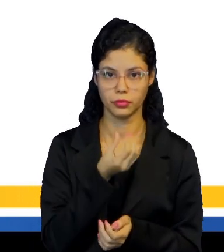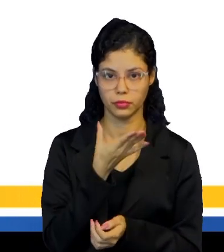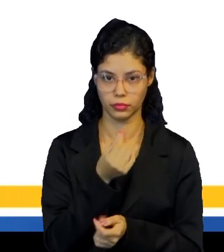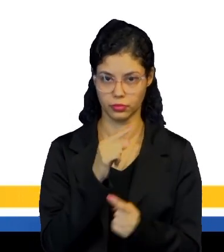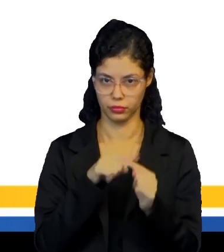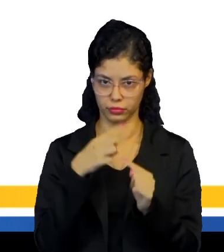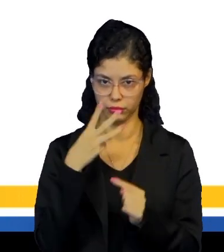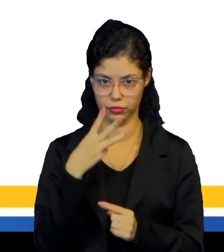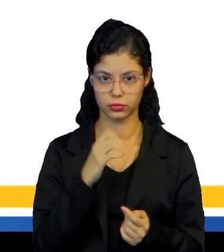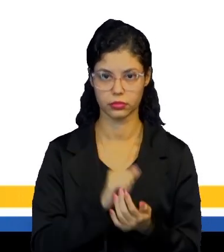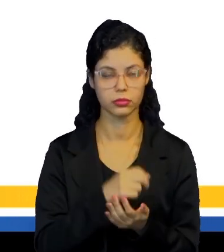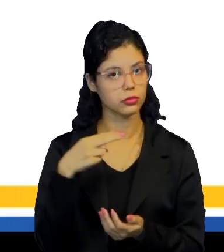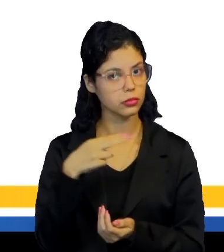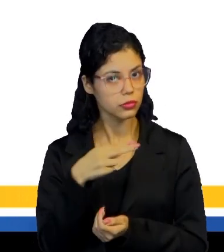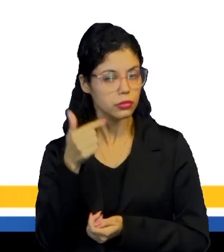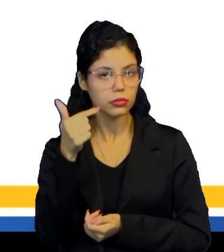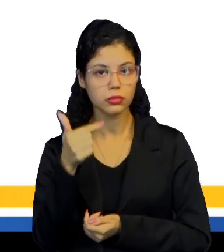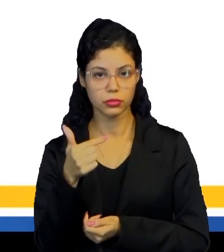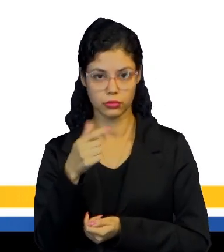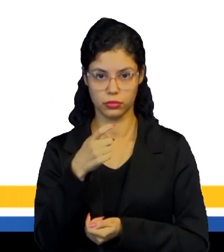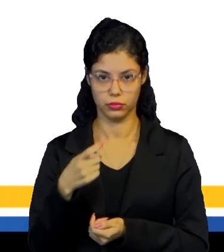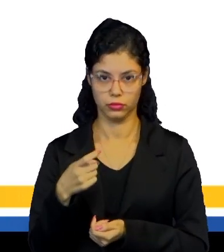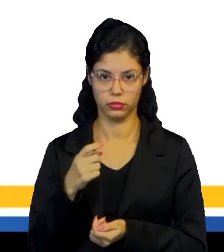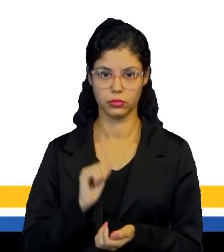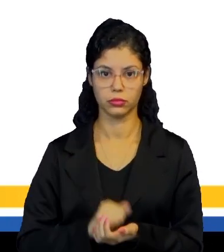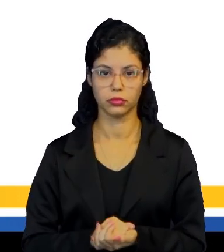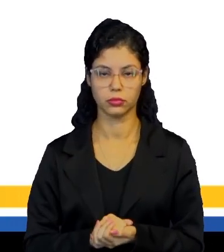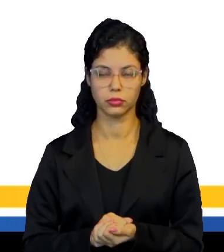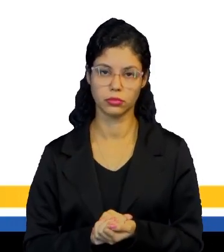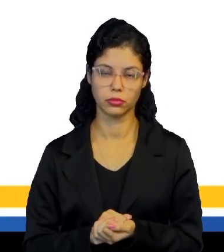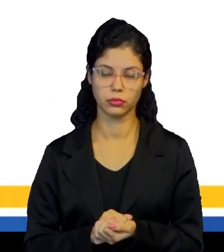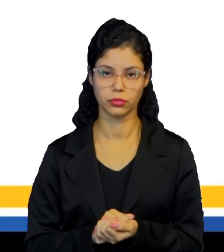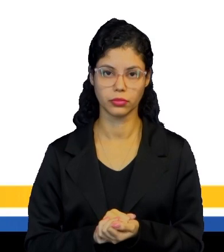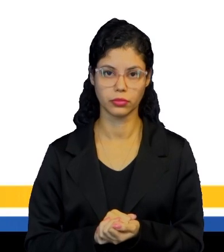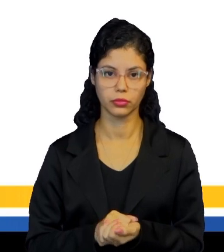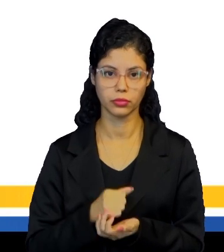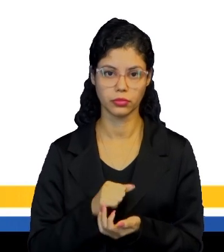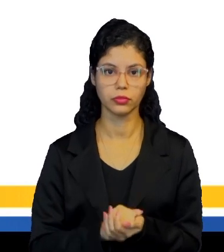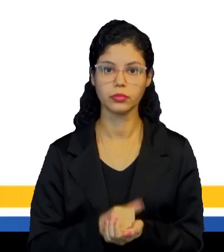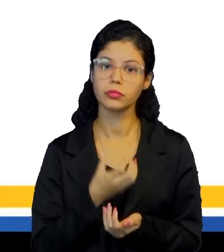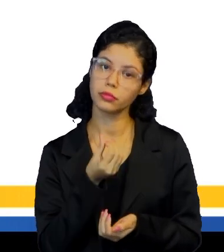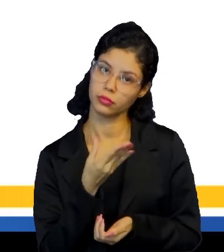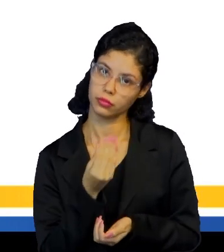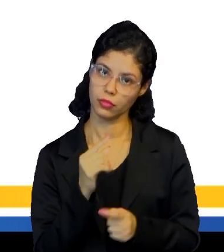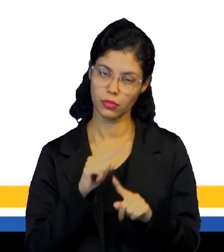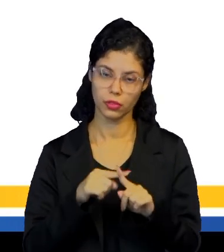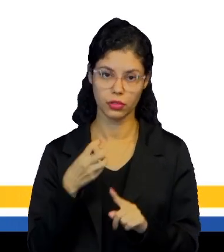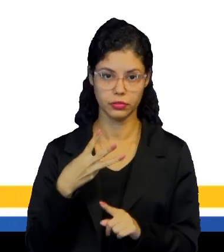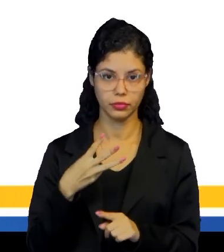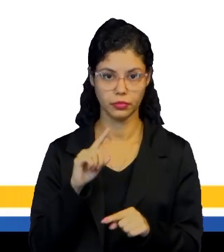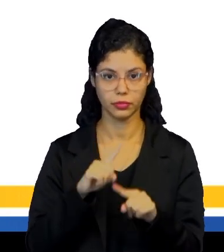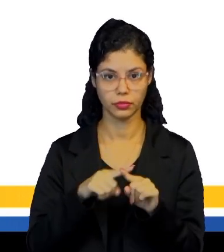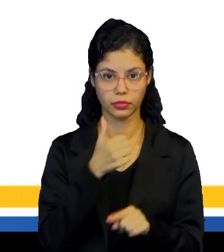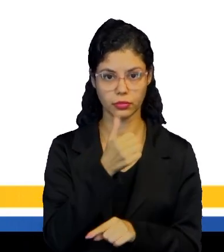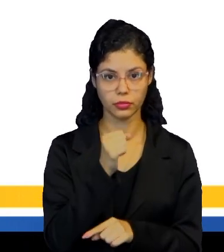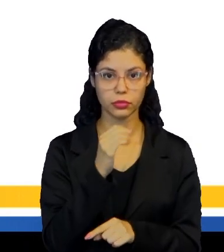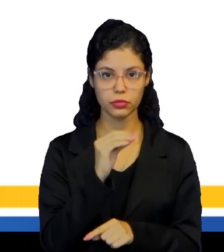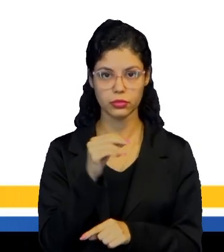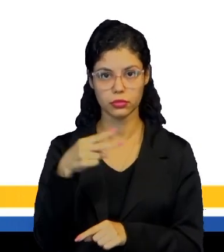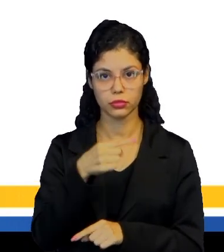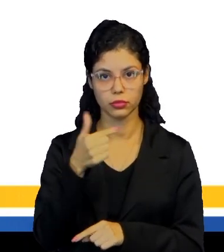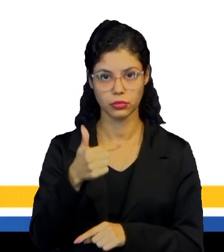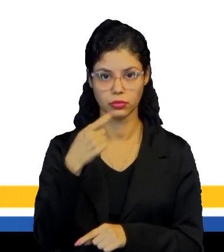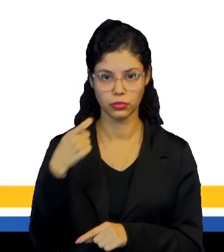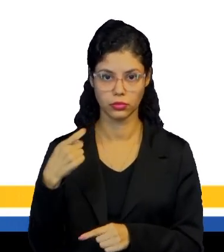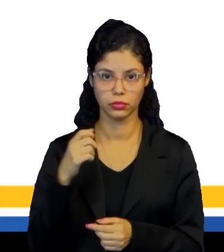60 vezes três e duas vezes x tá 60 vezes 3/180 duas